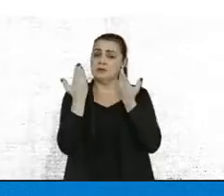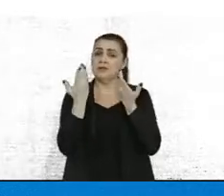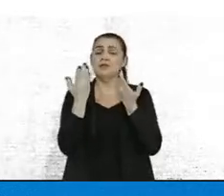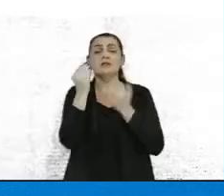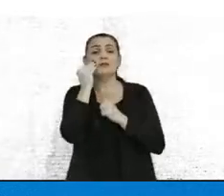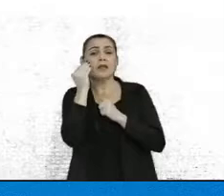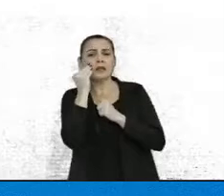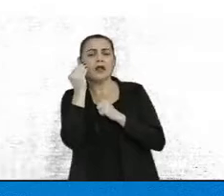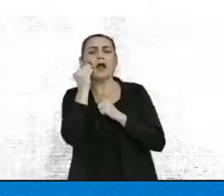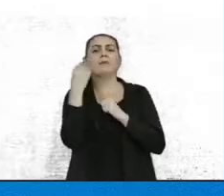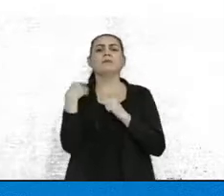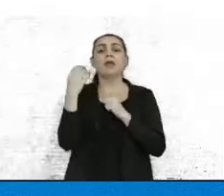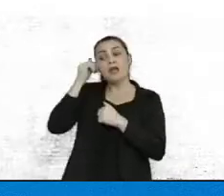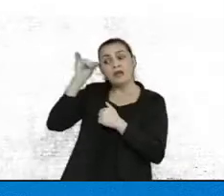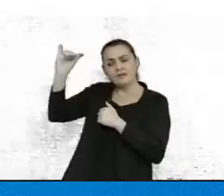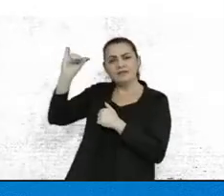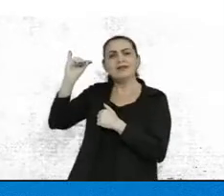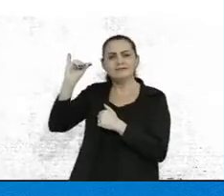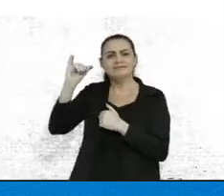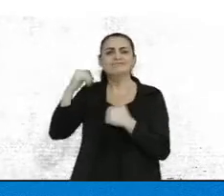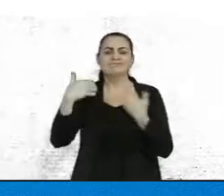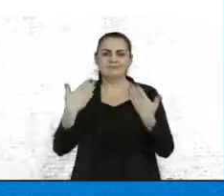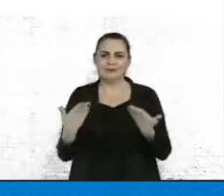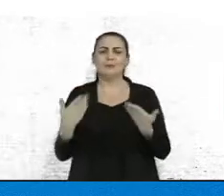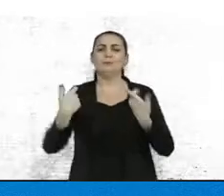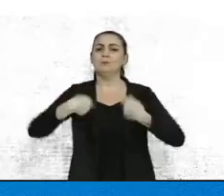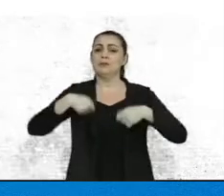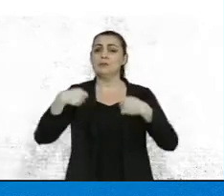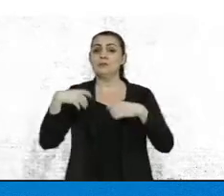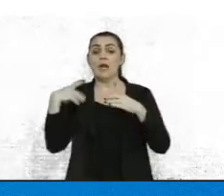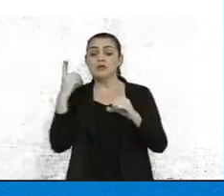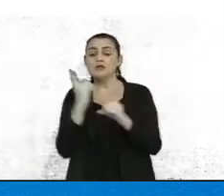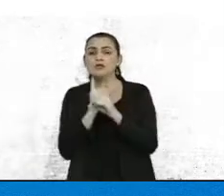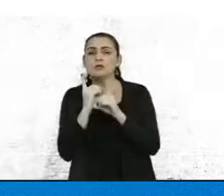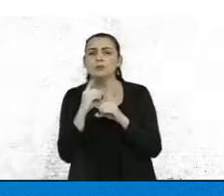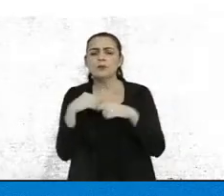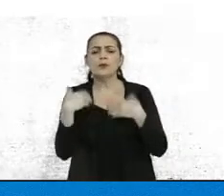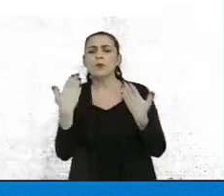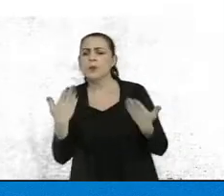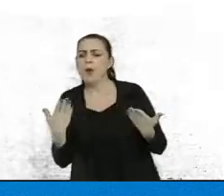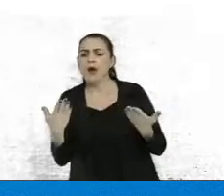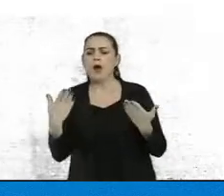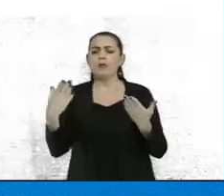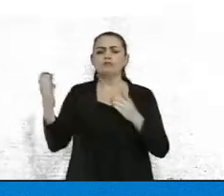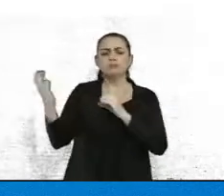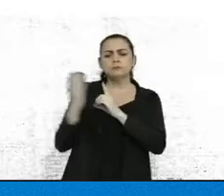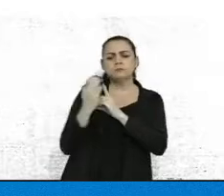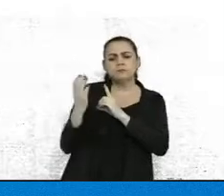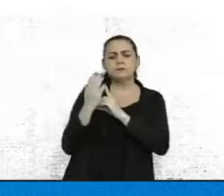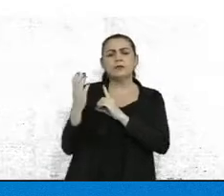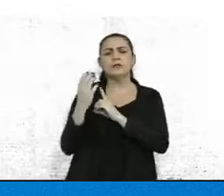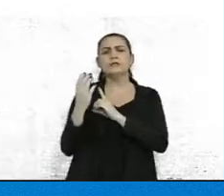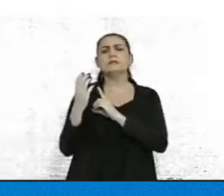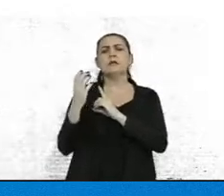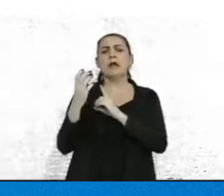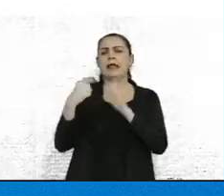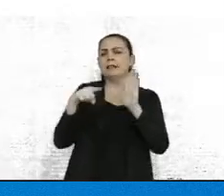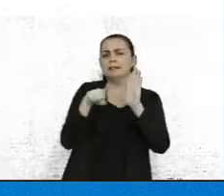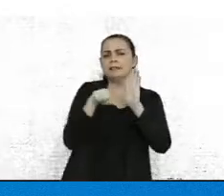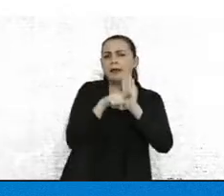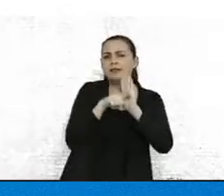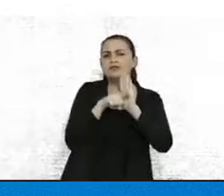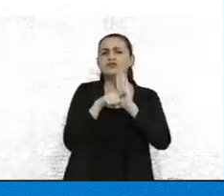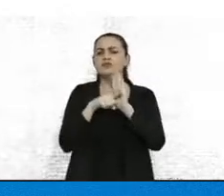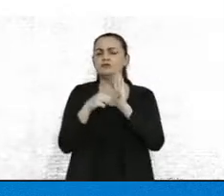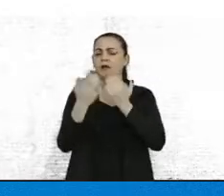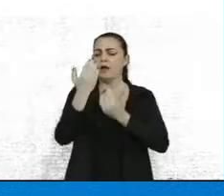Então, a gente precisa identificar se, de repente, na nossa dieta, a gente não está consumindo excessivamente